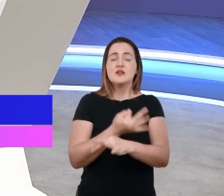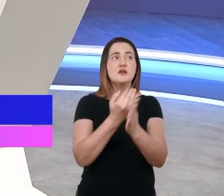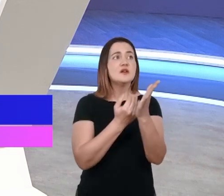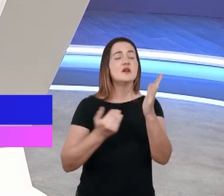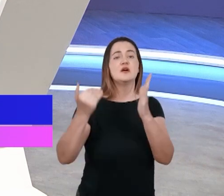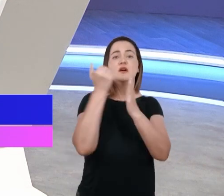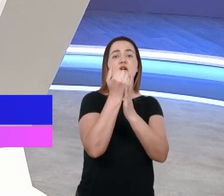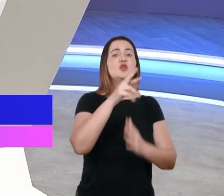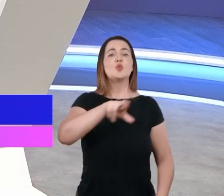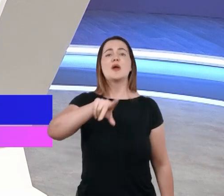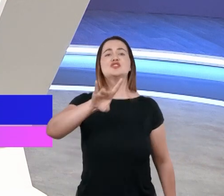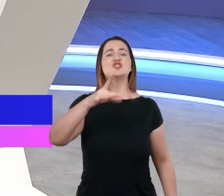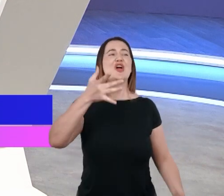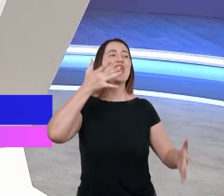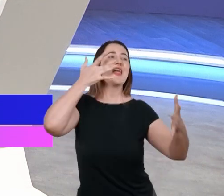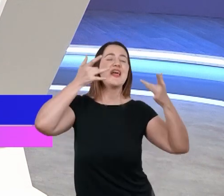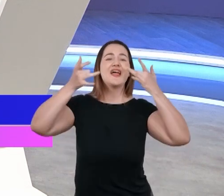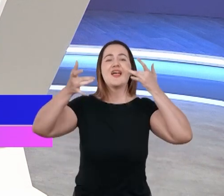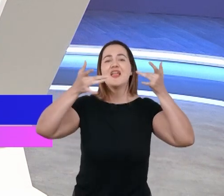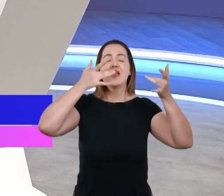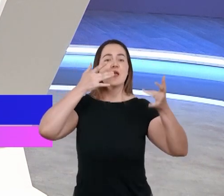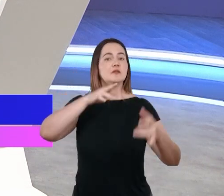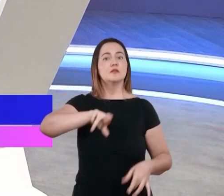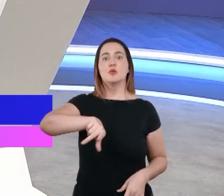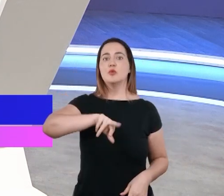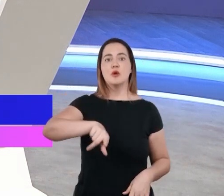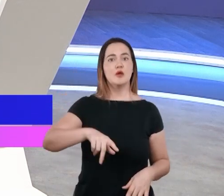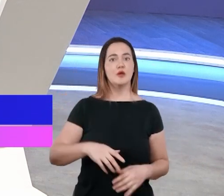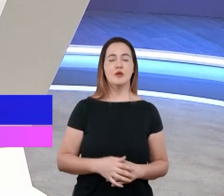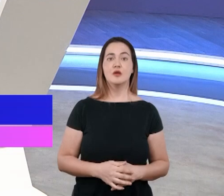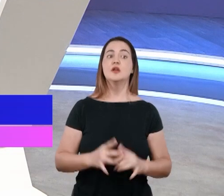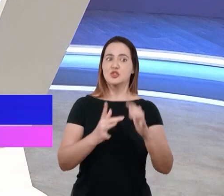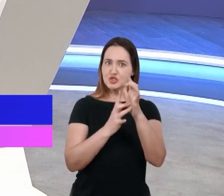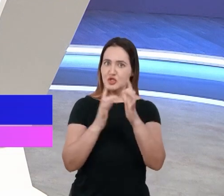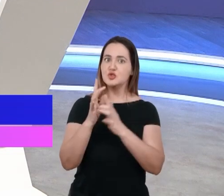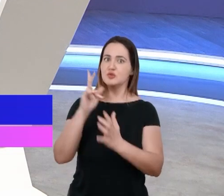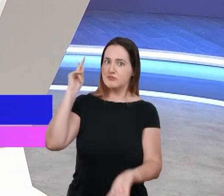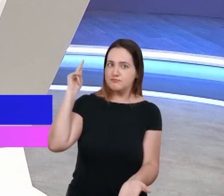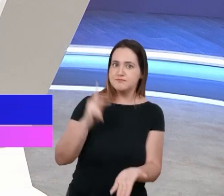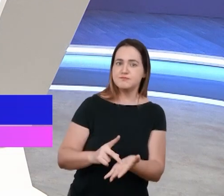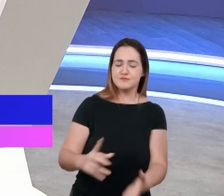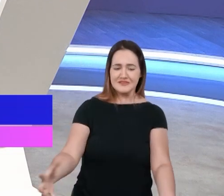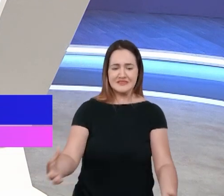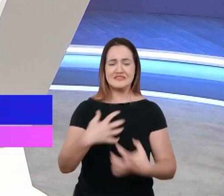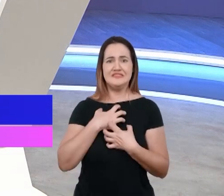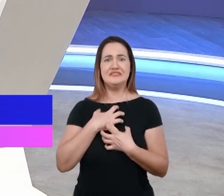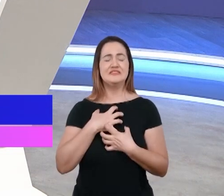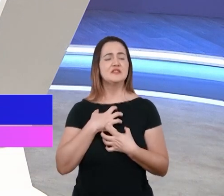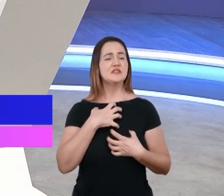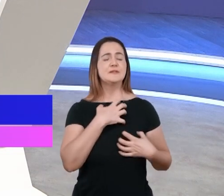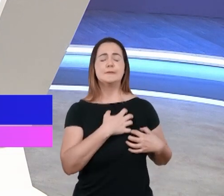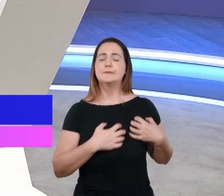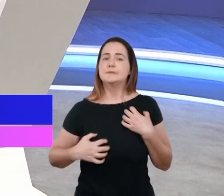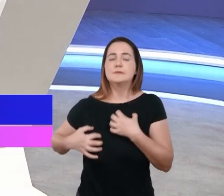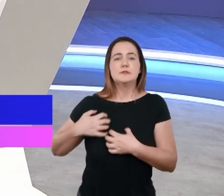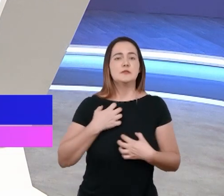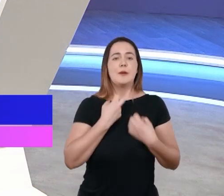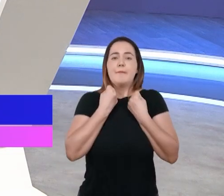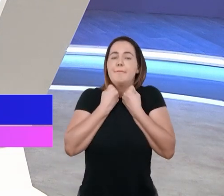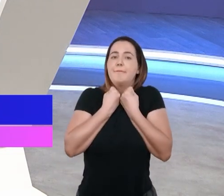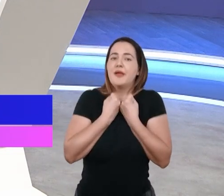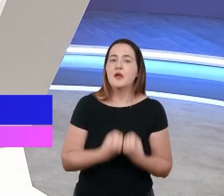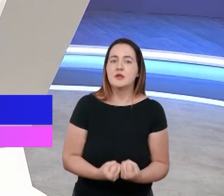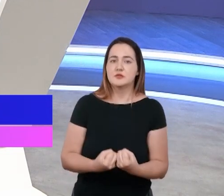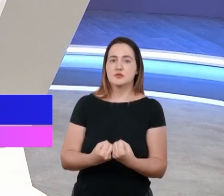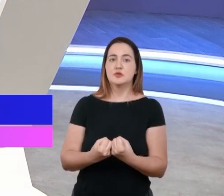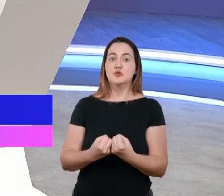uma carga real. Não foi apenas uma encenação. Jesus não estava apenas aqui mostrando como seria. Não, não.